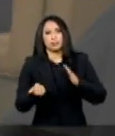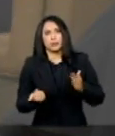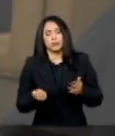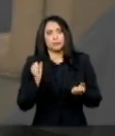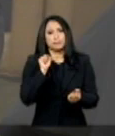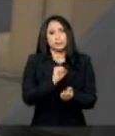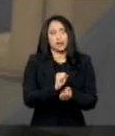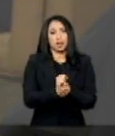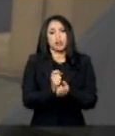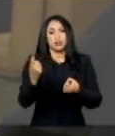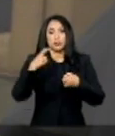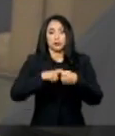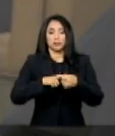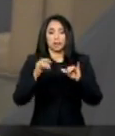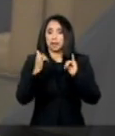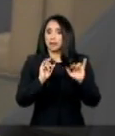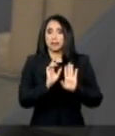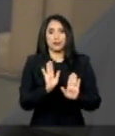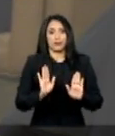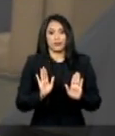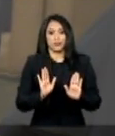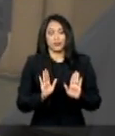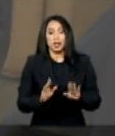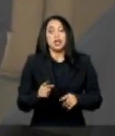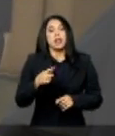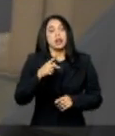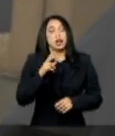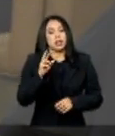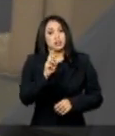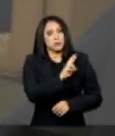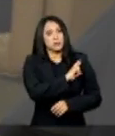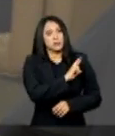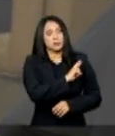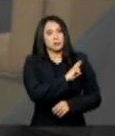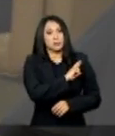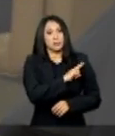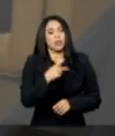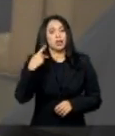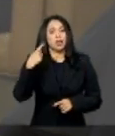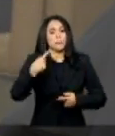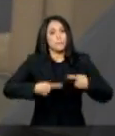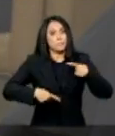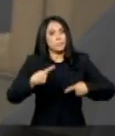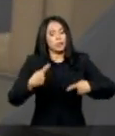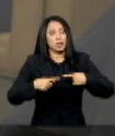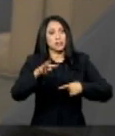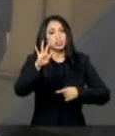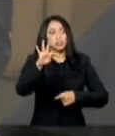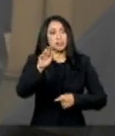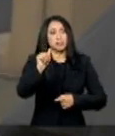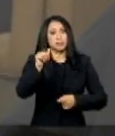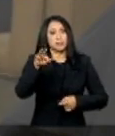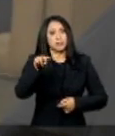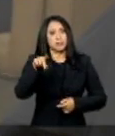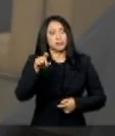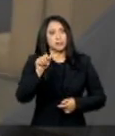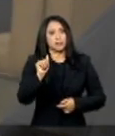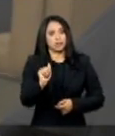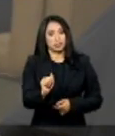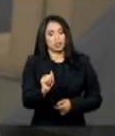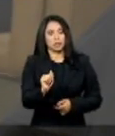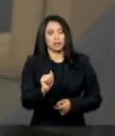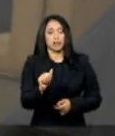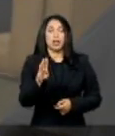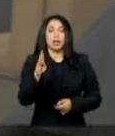religar não estamos falando de política tarifária cuja competência é da união federal legislar por esse motivo sabrage